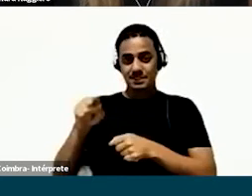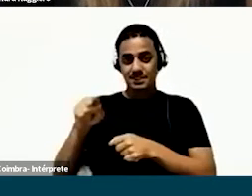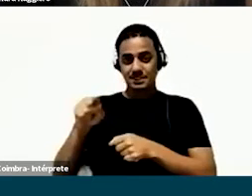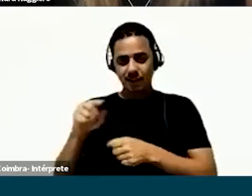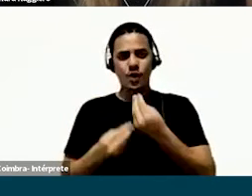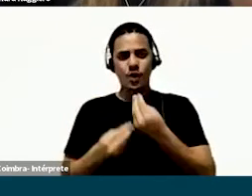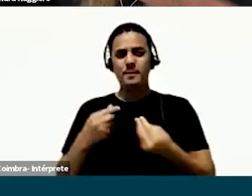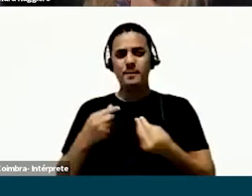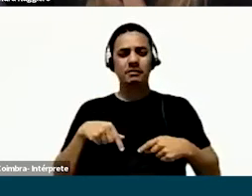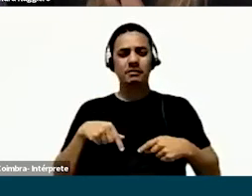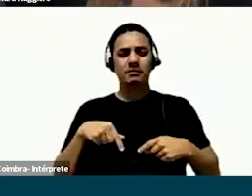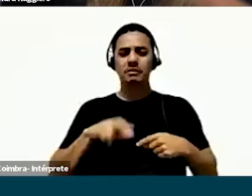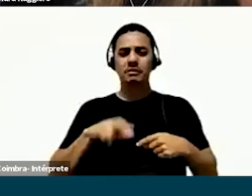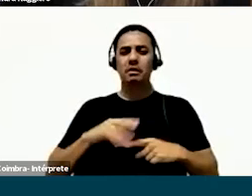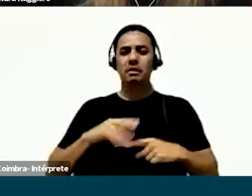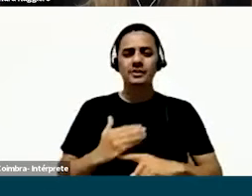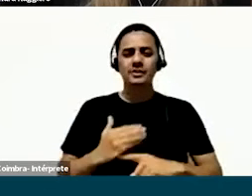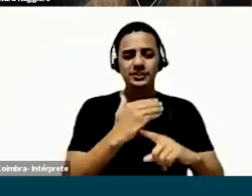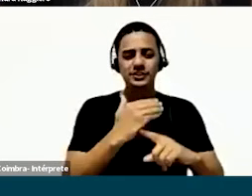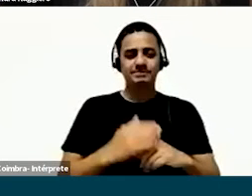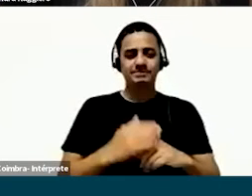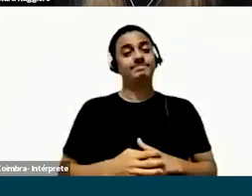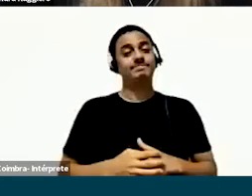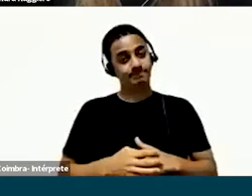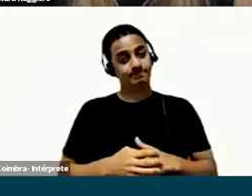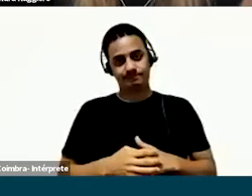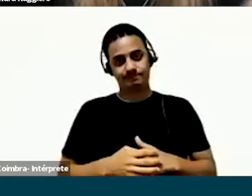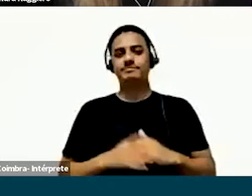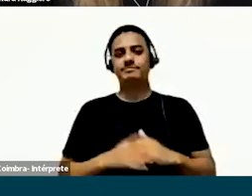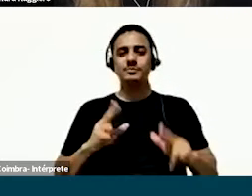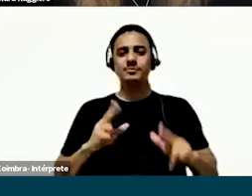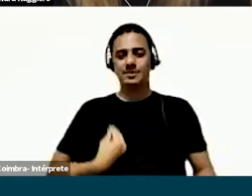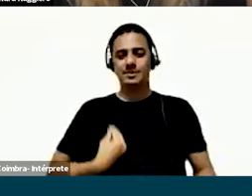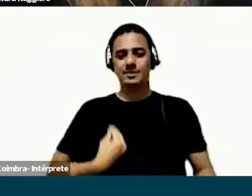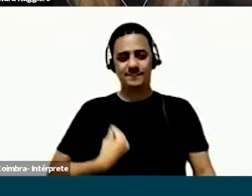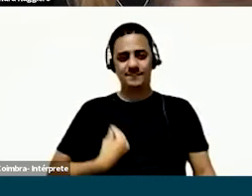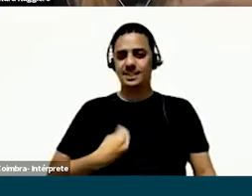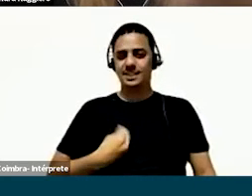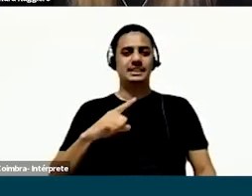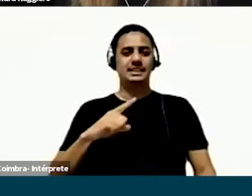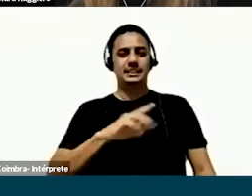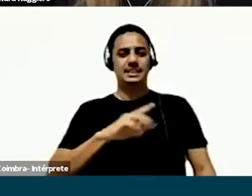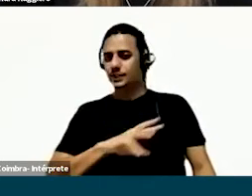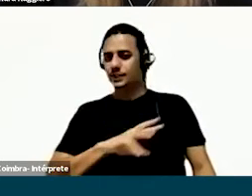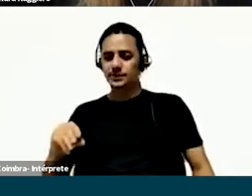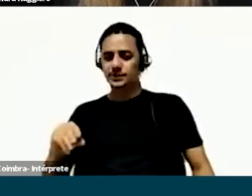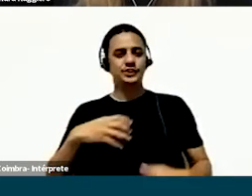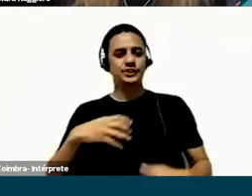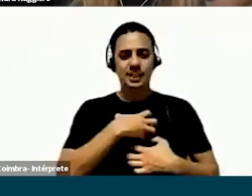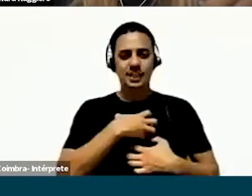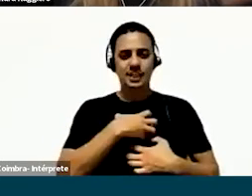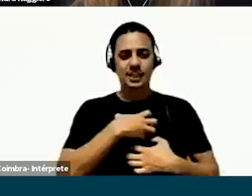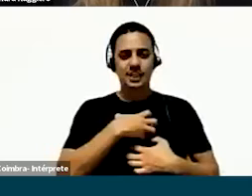aquele algoritmo. Como assim não é a tecnologia? Pois bem, como tudo na vida, tem-se